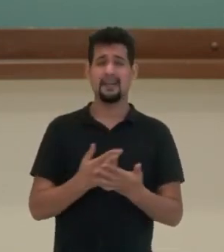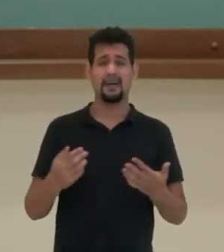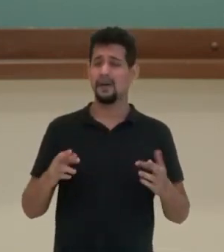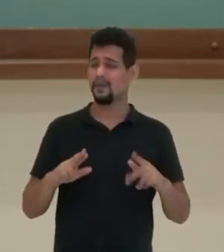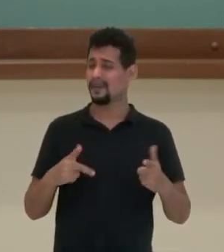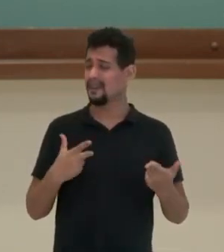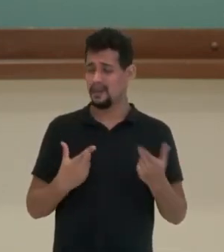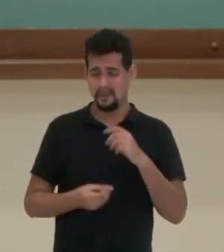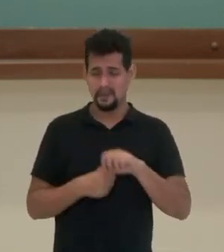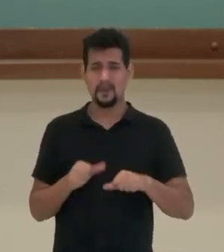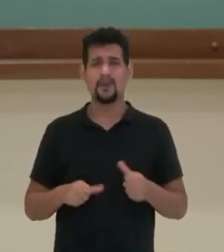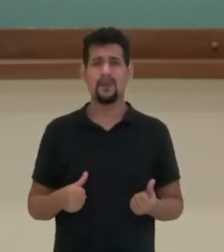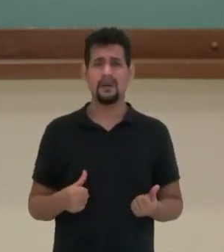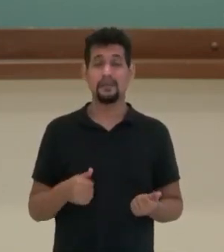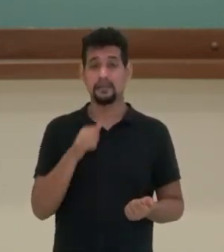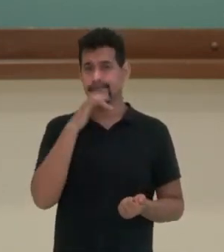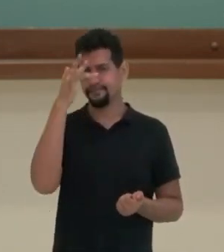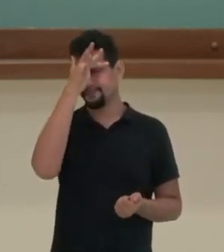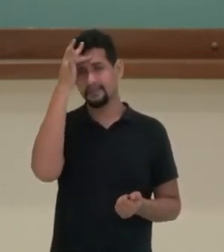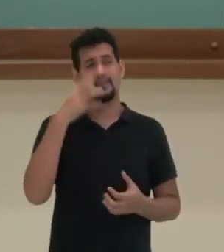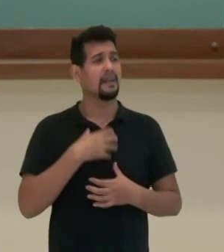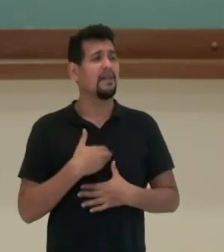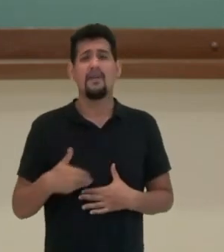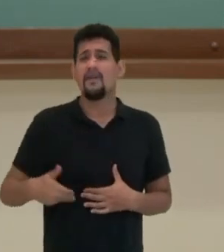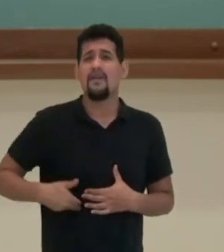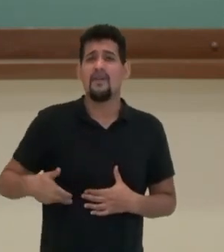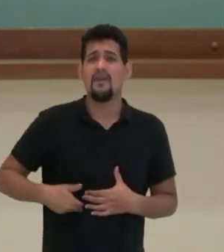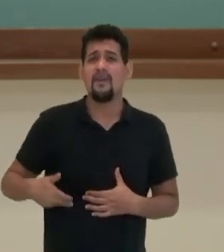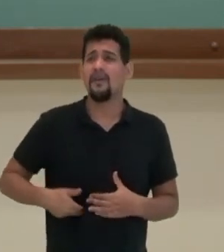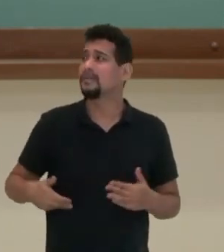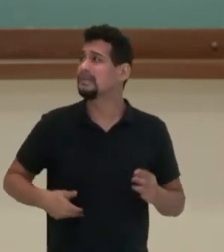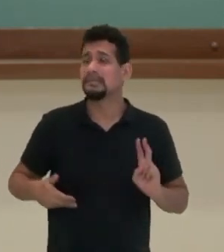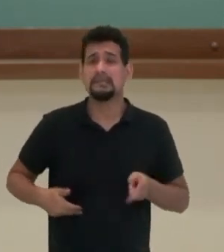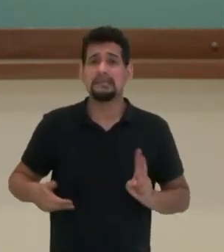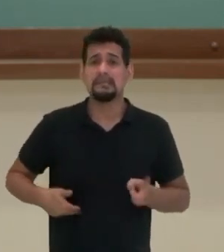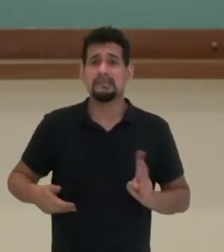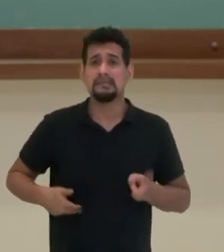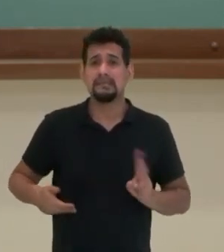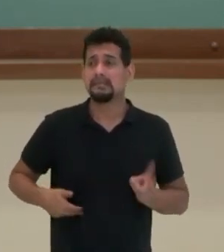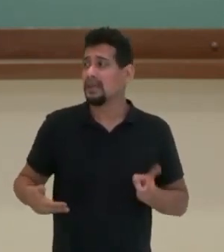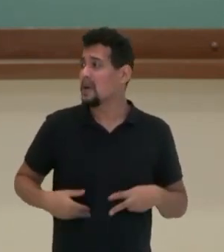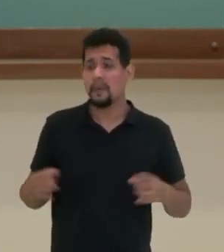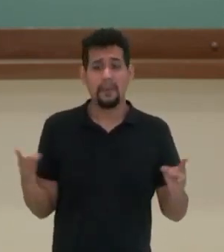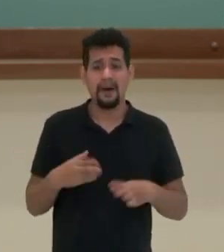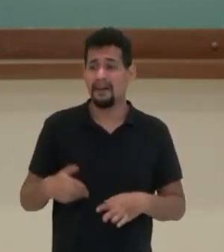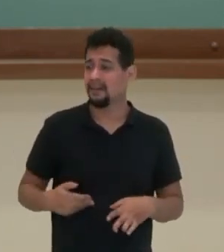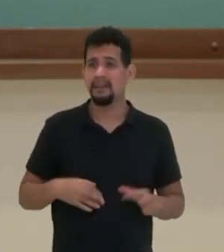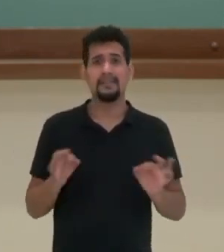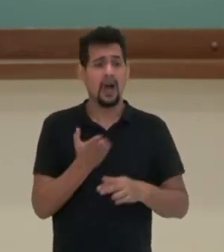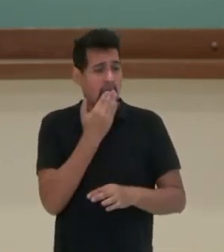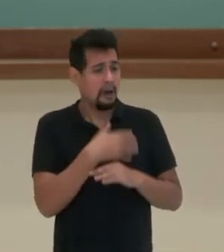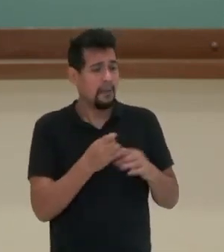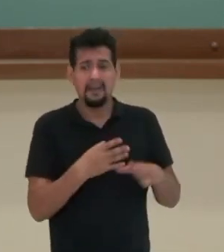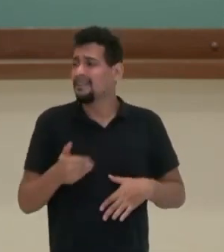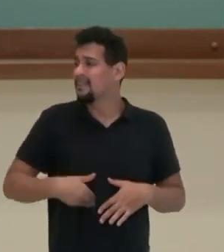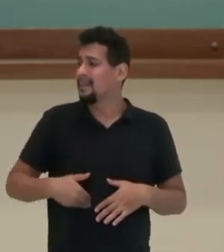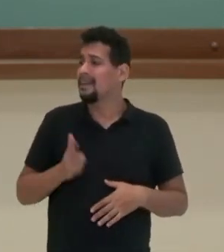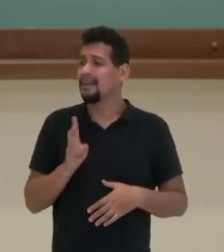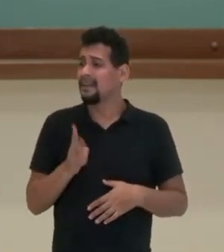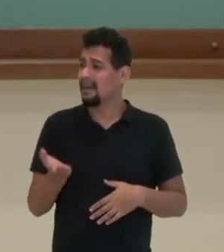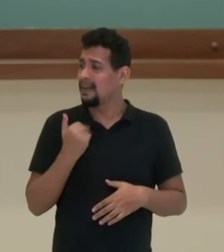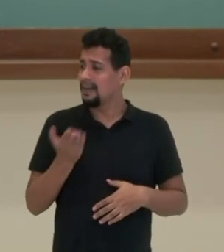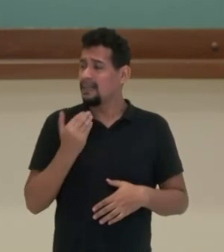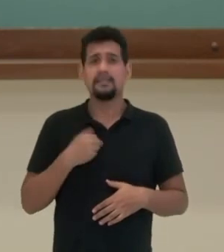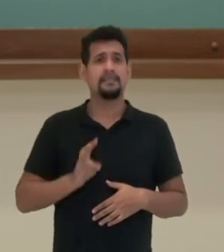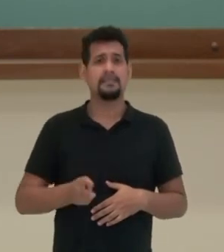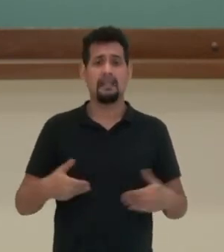desregulou esse gene. A pessoa vai sentir fome compulsiva, nada vai saciar ela, por mais que ela já tenha comido bastante, ela não